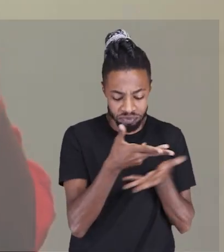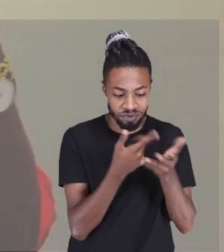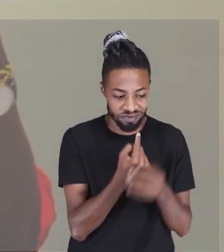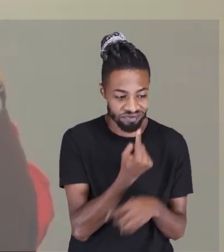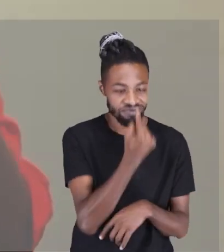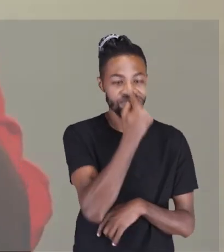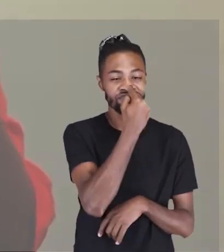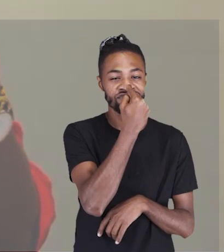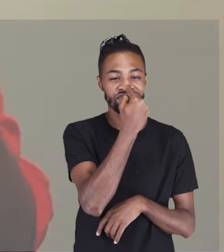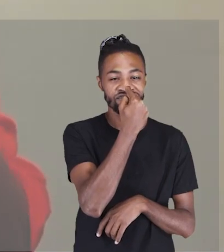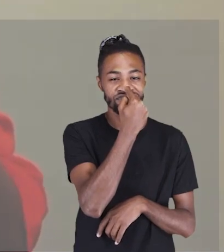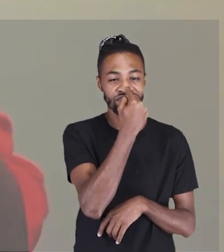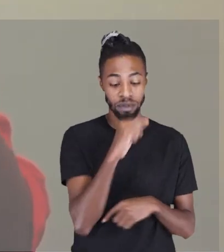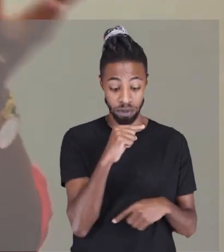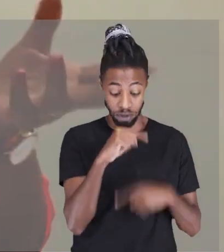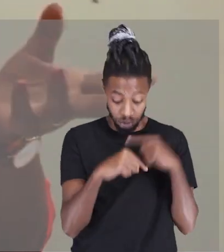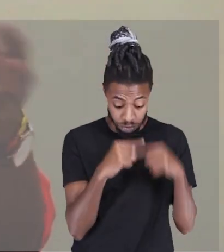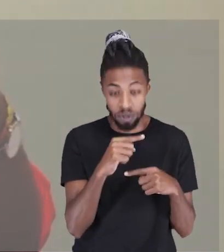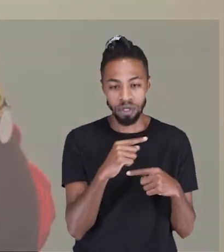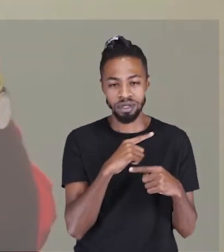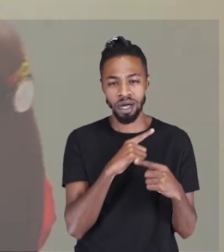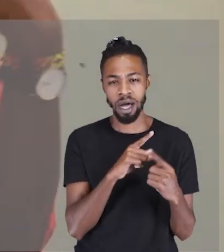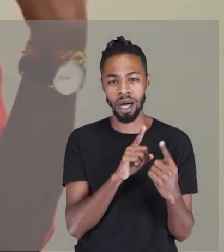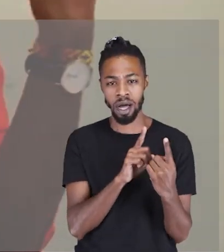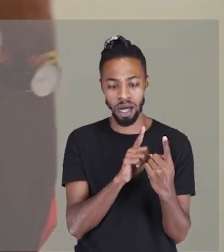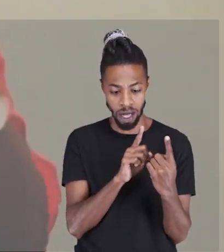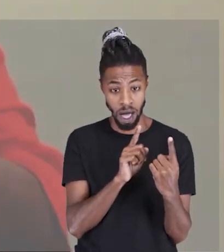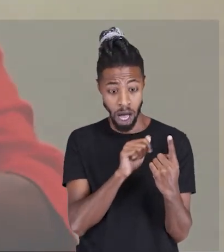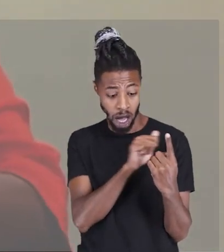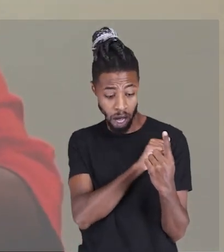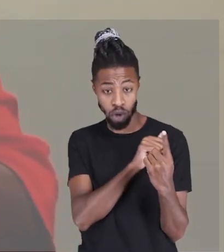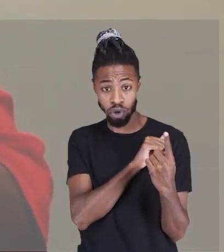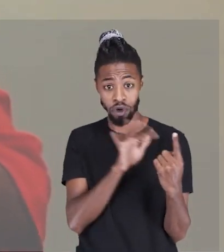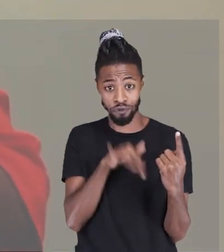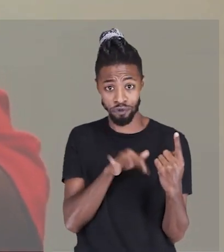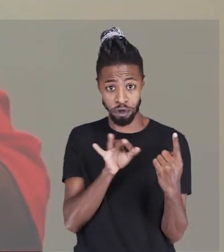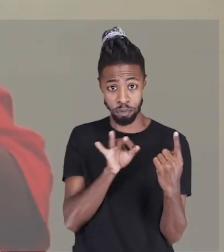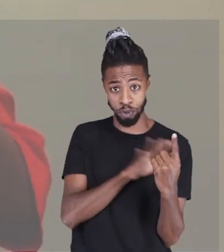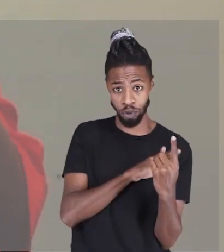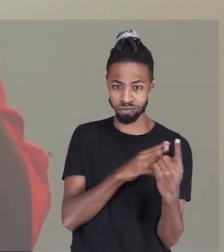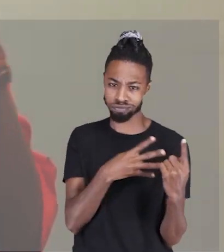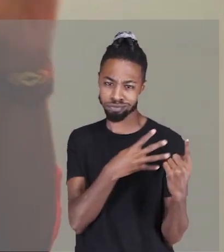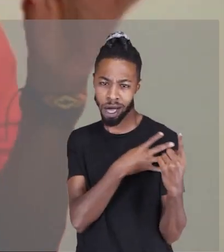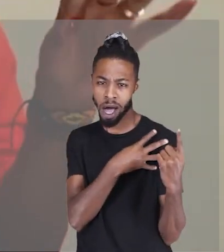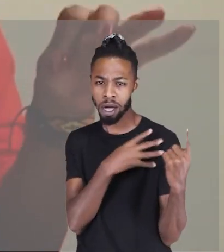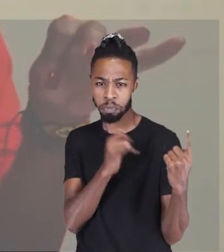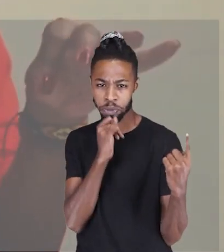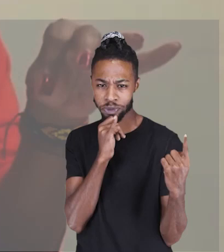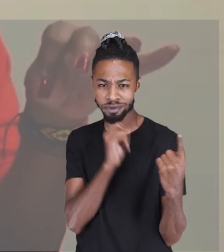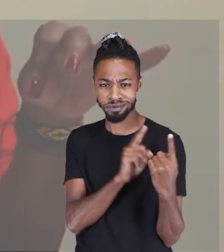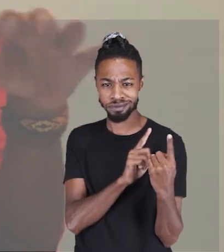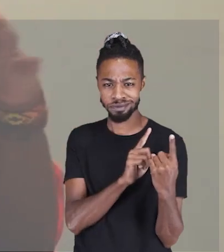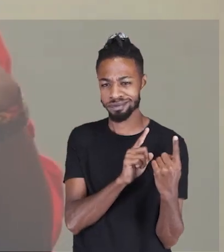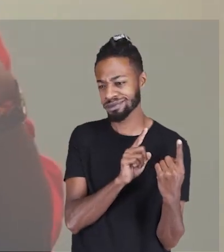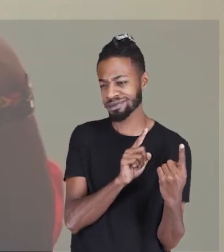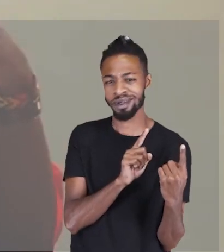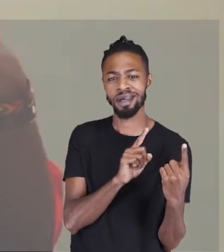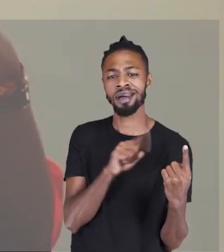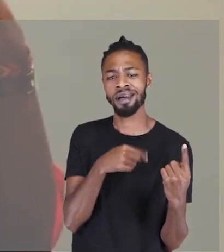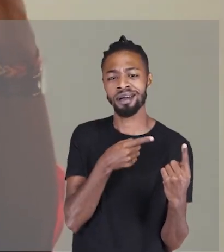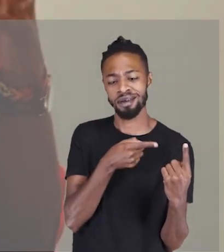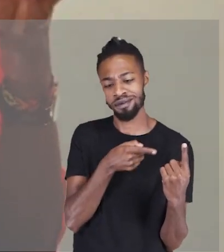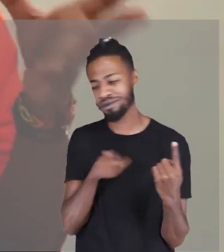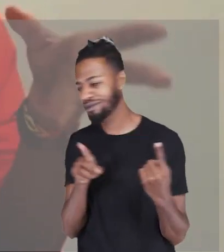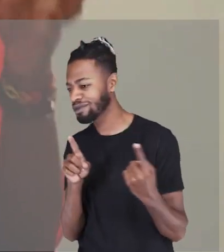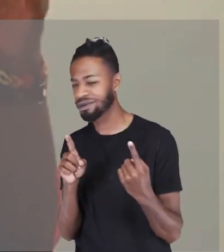com um professor mediador do processo, com quem ele estabelece relações afetivas, e sem preparo nenhum, porque no Brasil